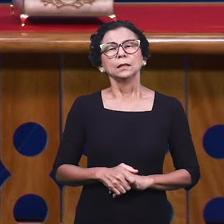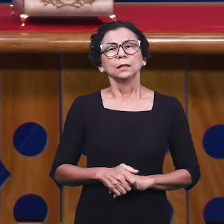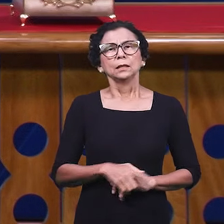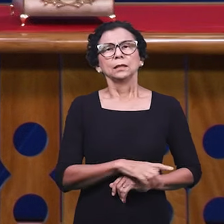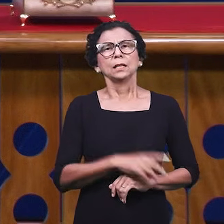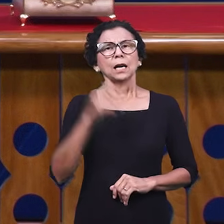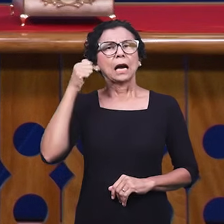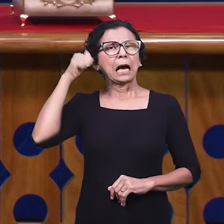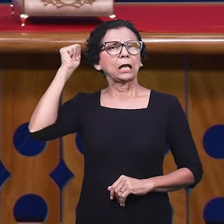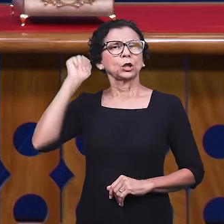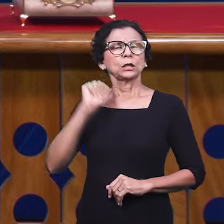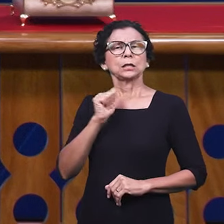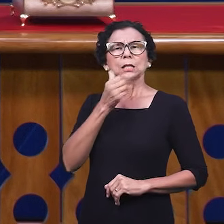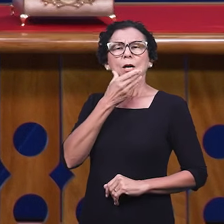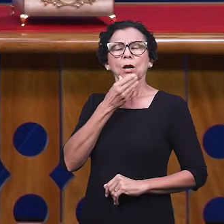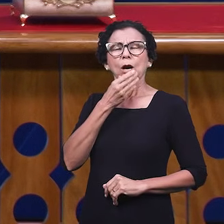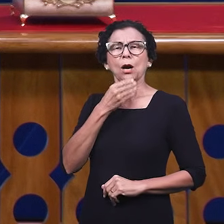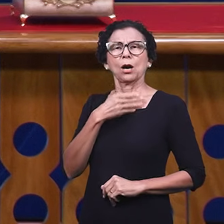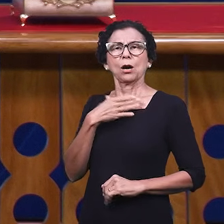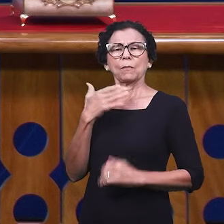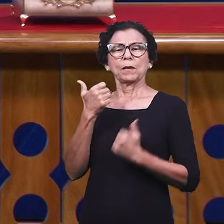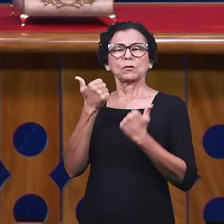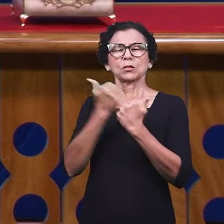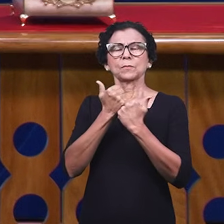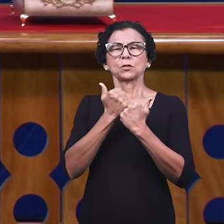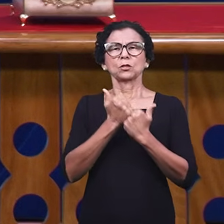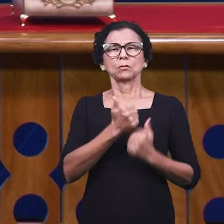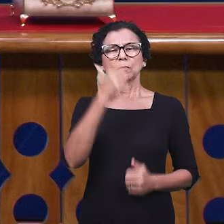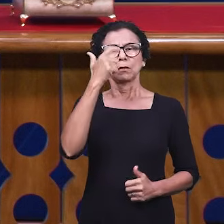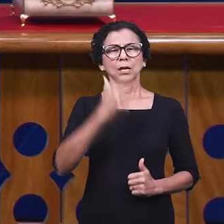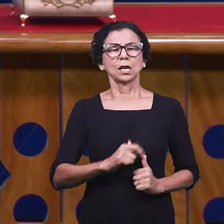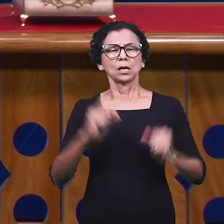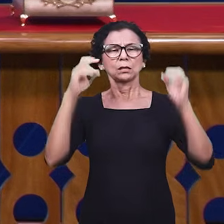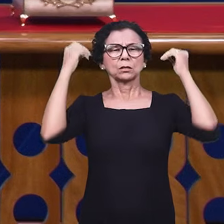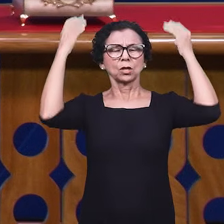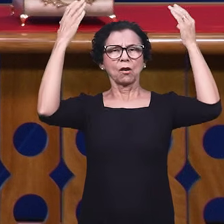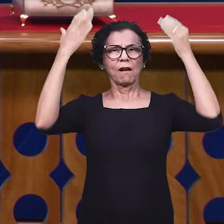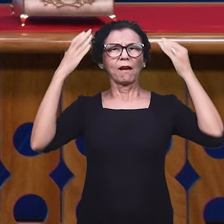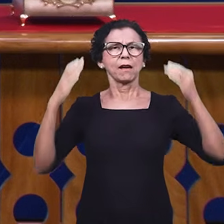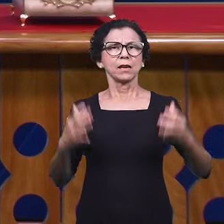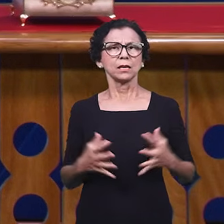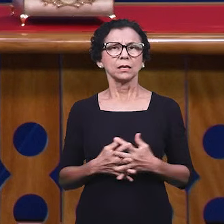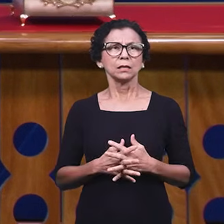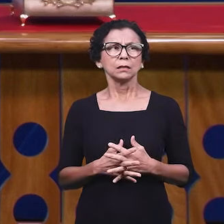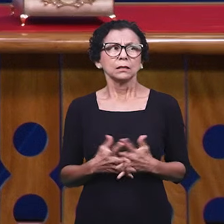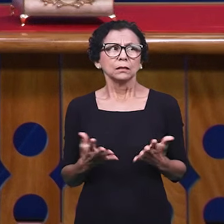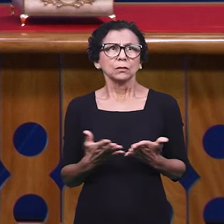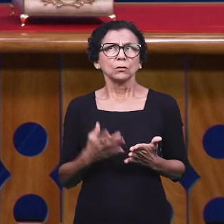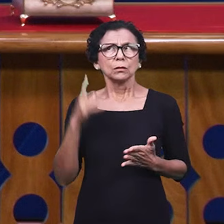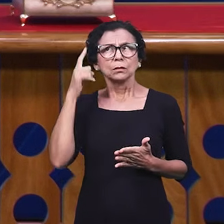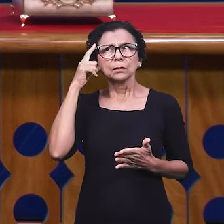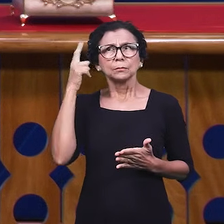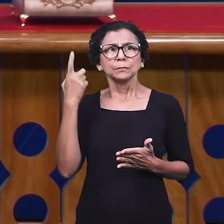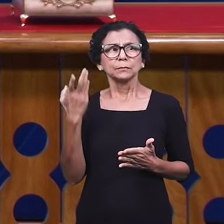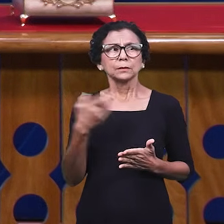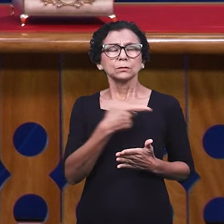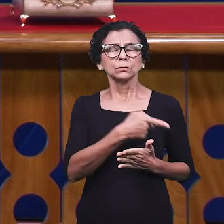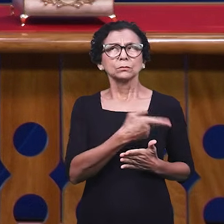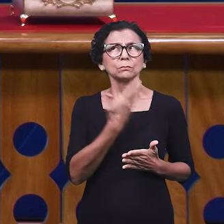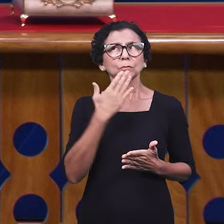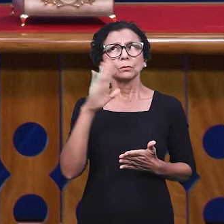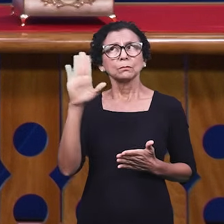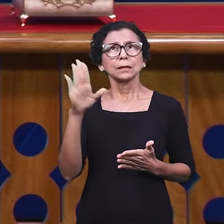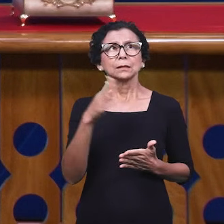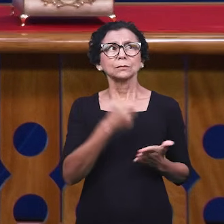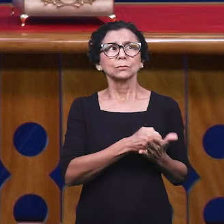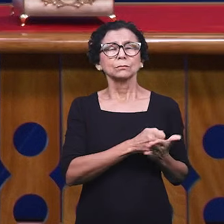reinando, ele tinha se autoproclamado. Parecia, talvez, que a promessa na vida dela, da vida da família, não ia se cumprir.